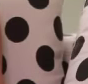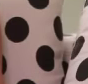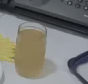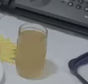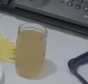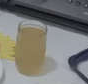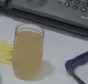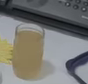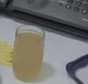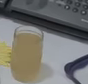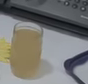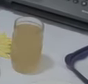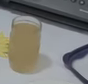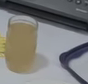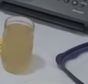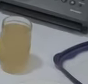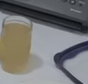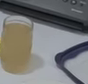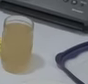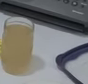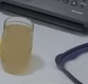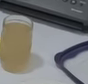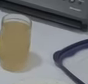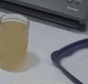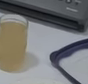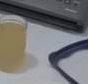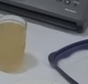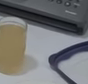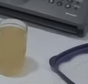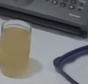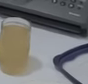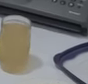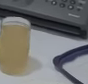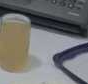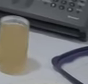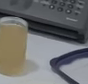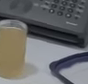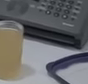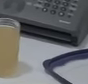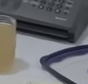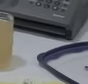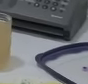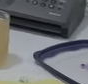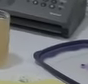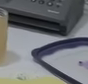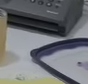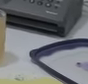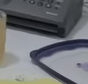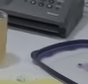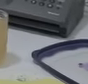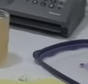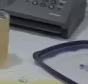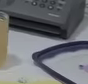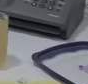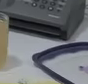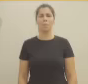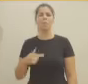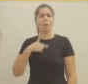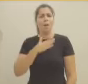potencial. Ricardo sentado à mesa da cozinha. Sobre a mesa, copo com suco, prato com sanduíche, outro com queijo, um fax e um